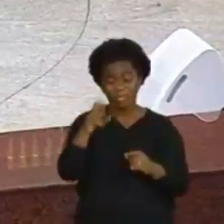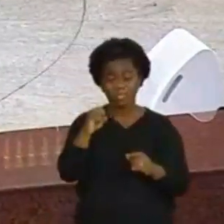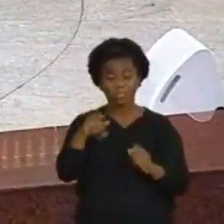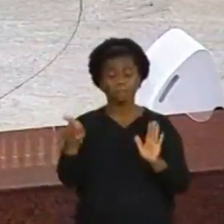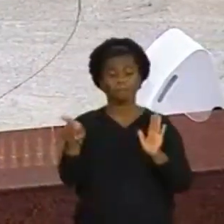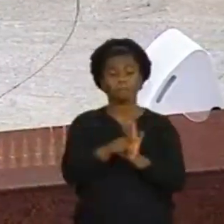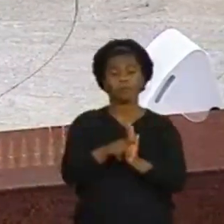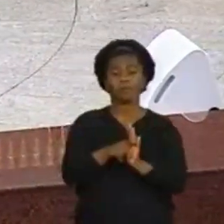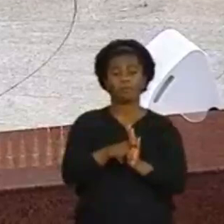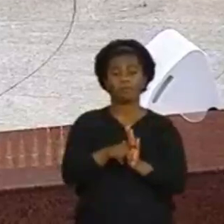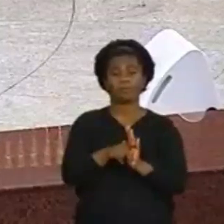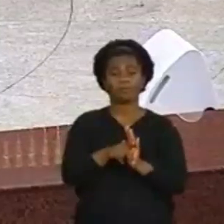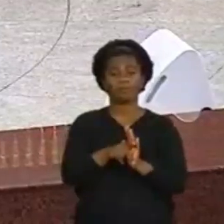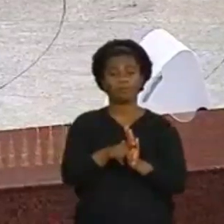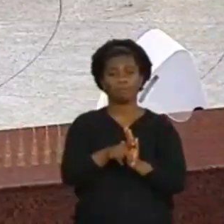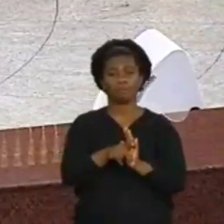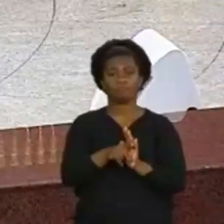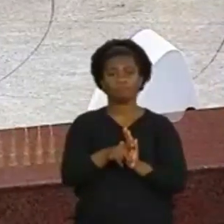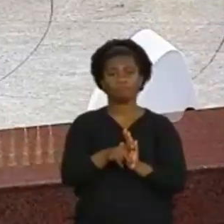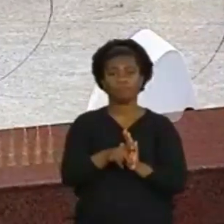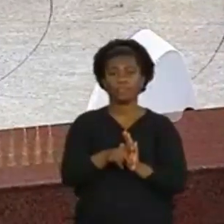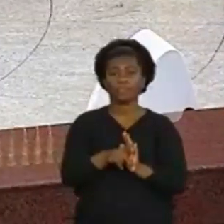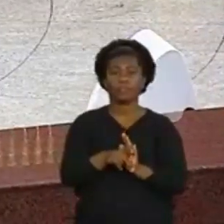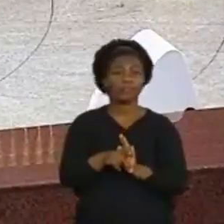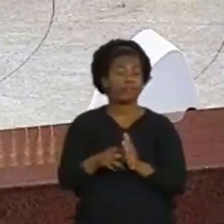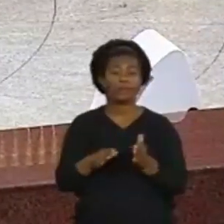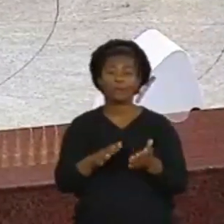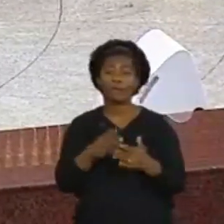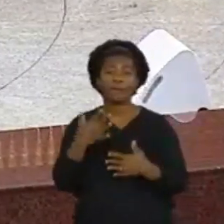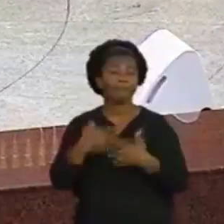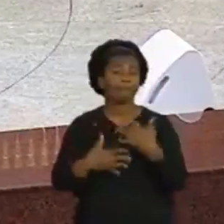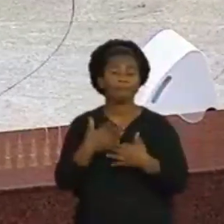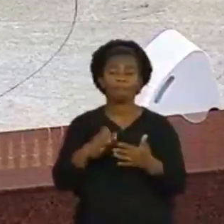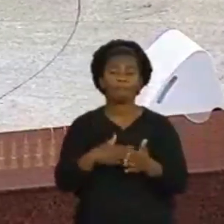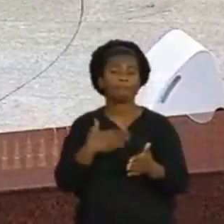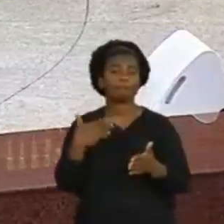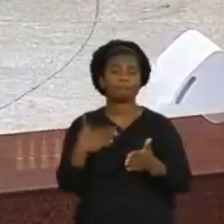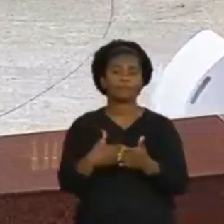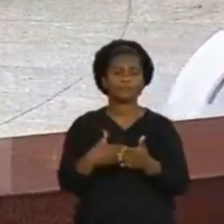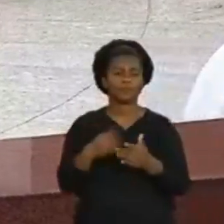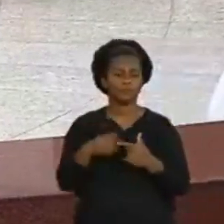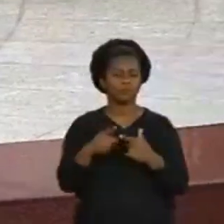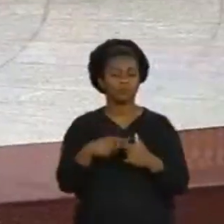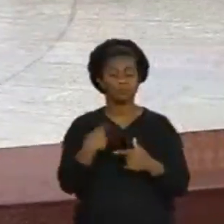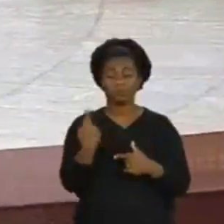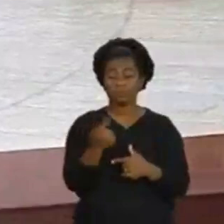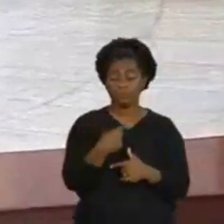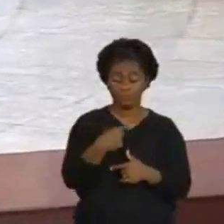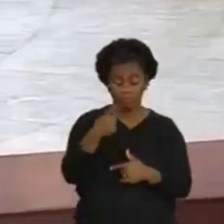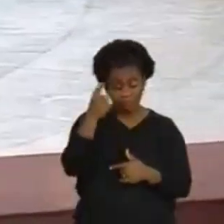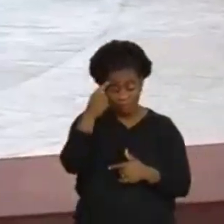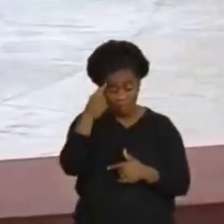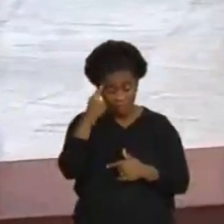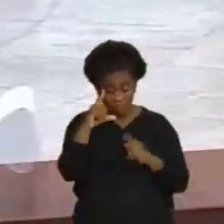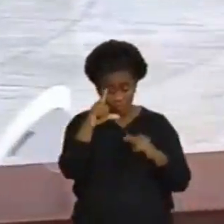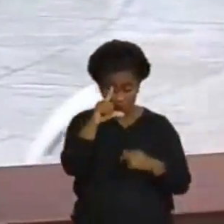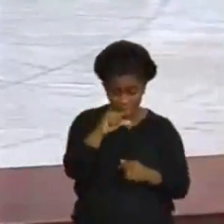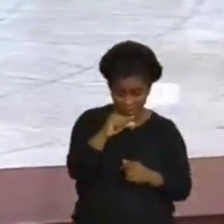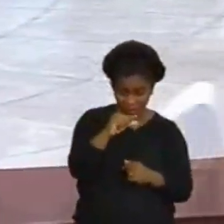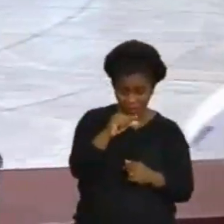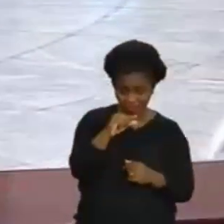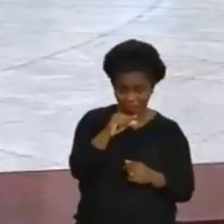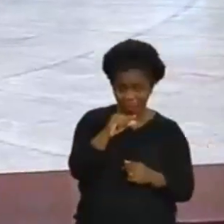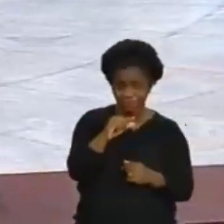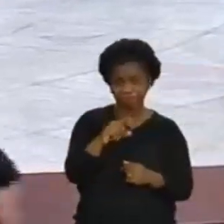nome. É isso que estraga tudo. Isso é pequeno. Isso não deixa